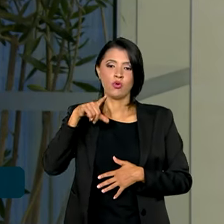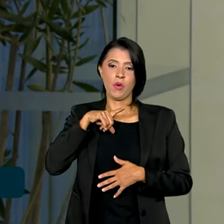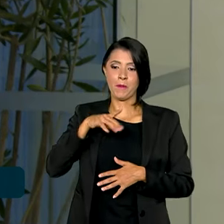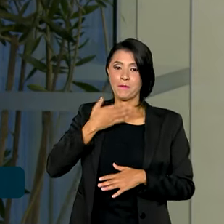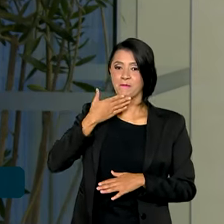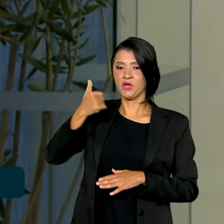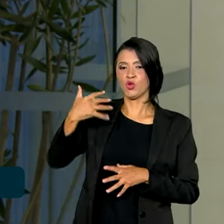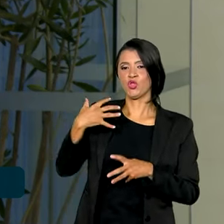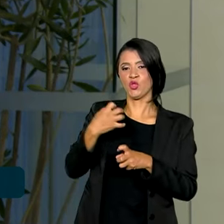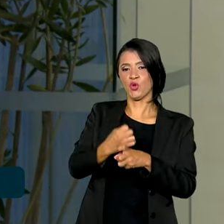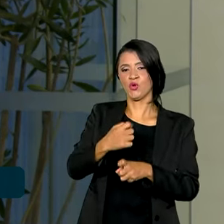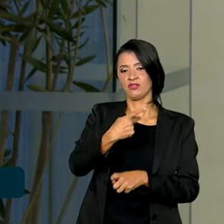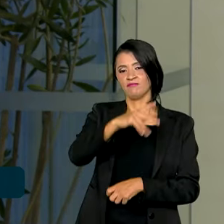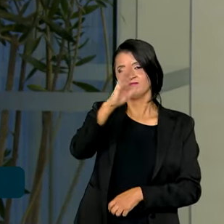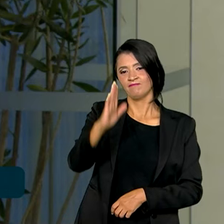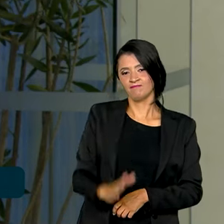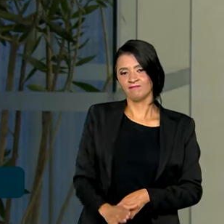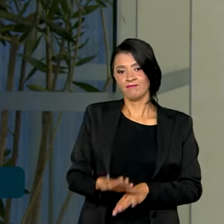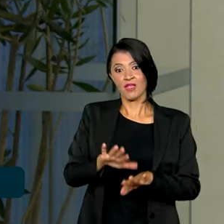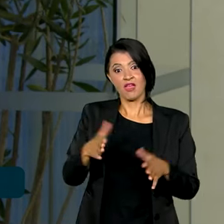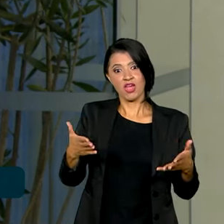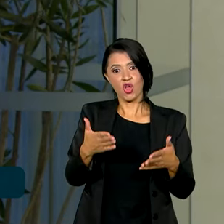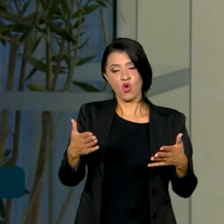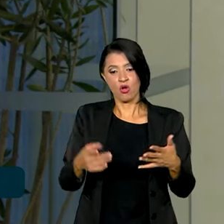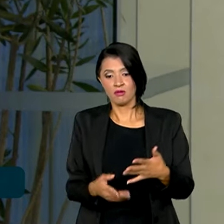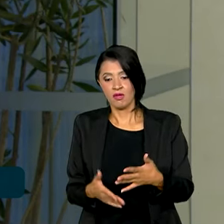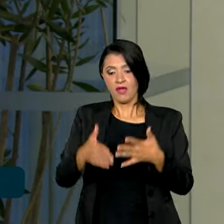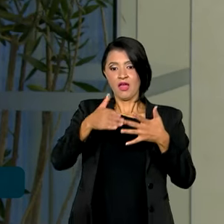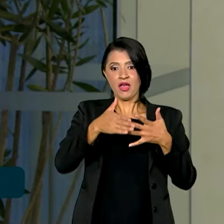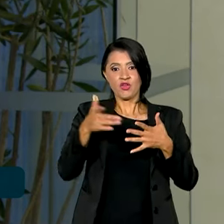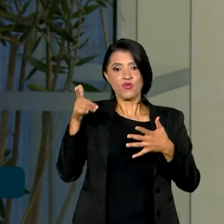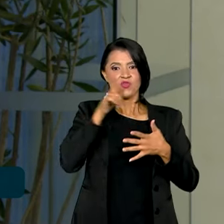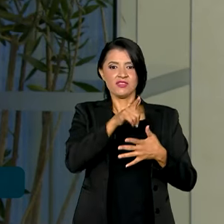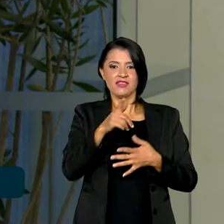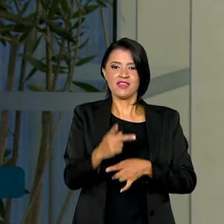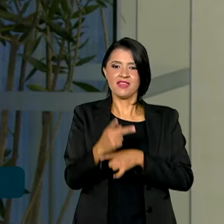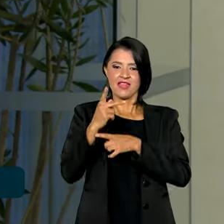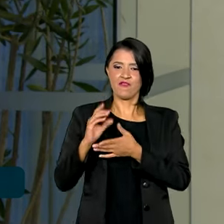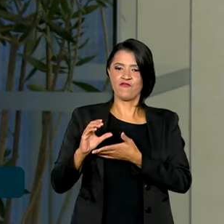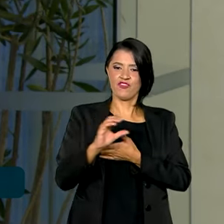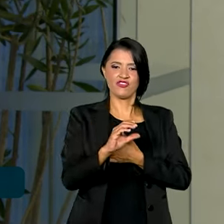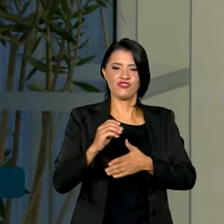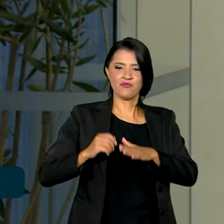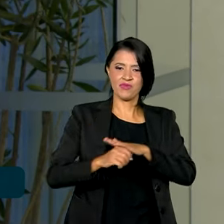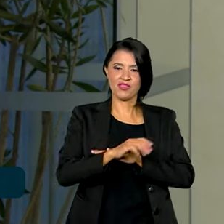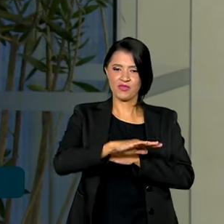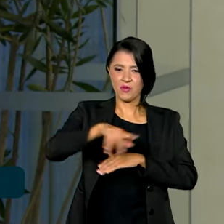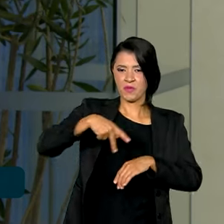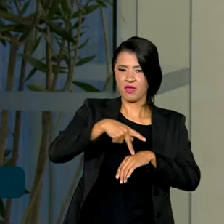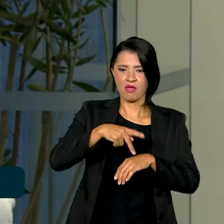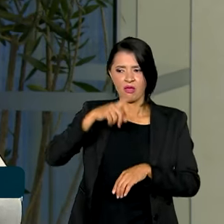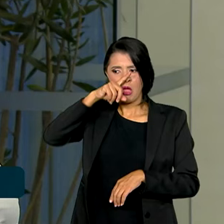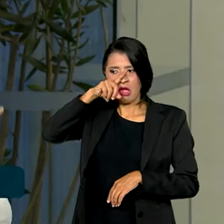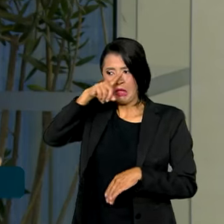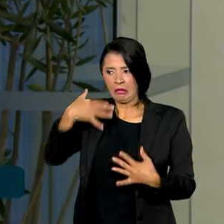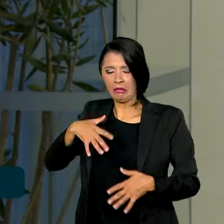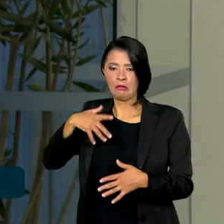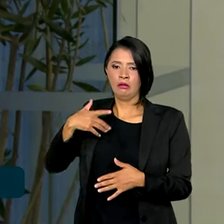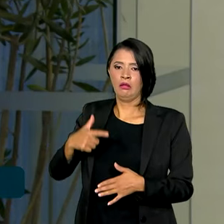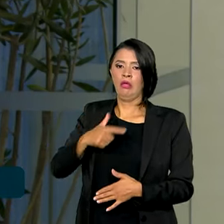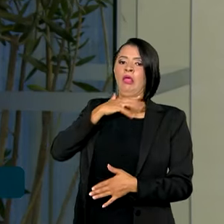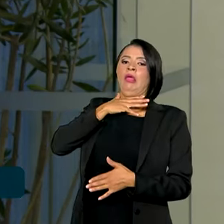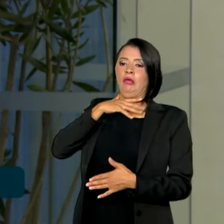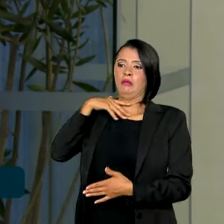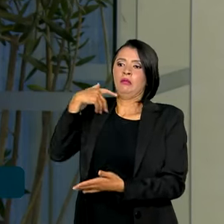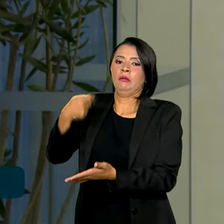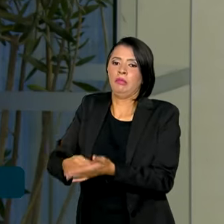nota do Brasil. Agora o Brasil está a dois níveis de conseguir aquele chamado grau de investimento, que é quando o país não tem risco de dar o calote da